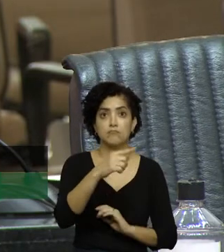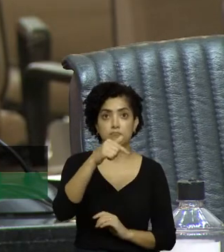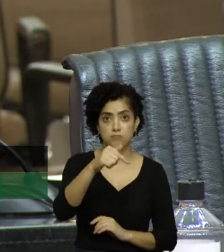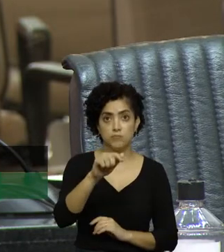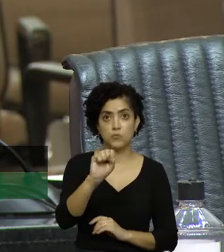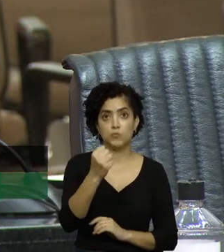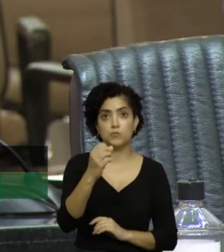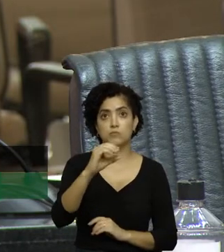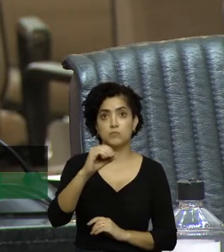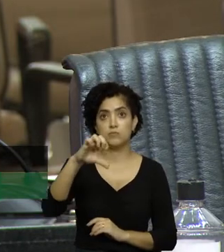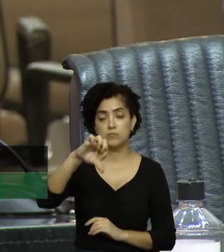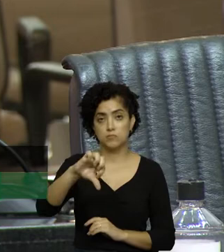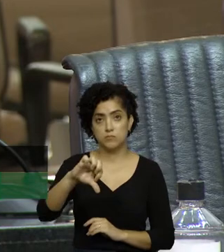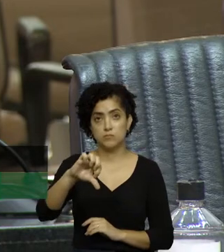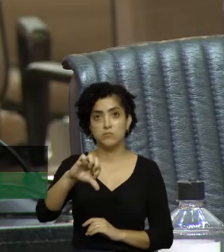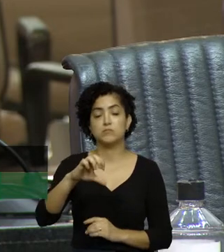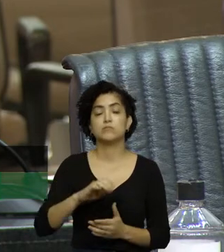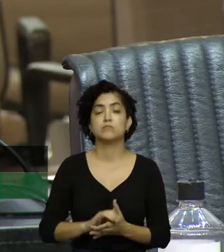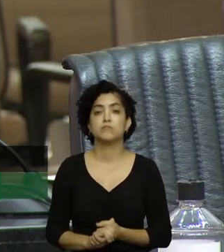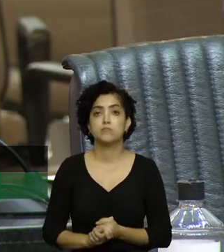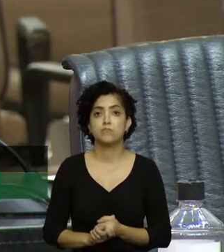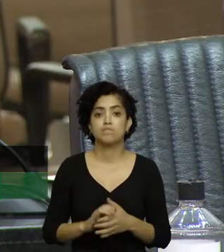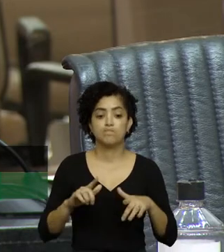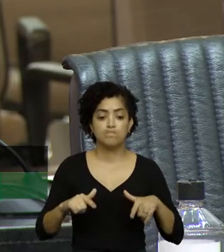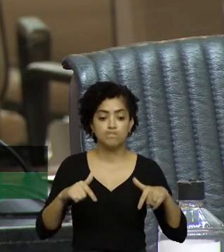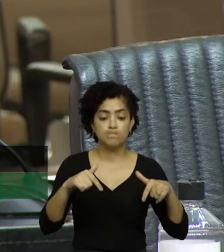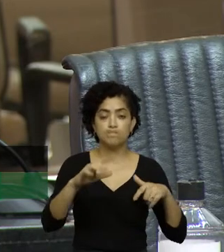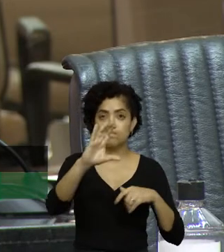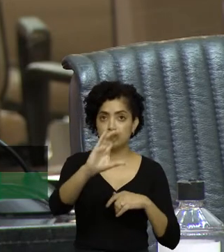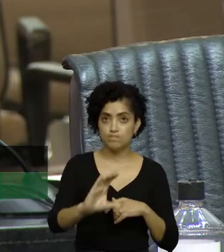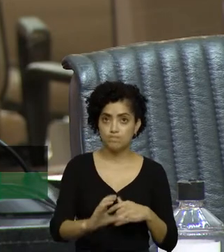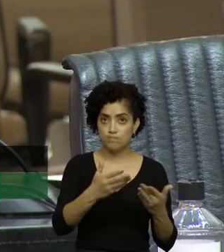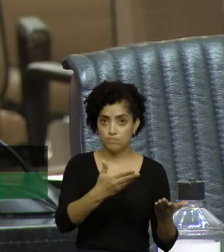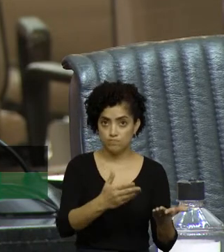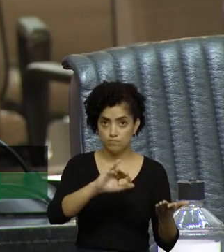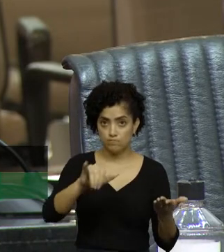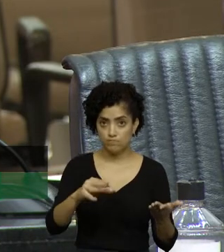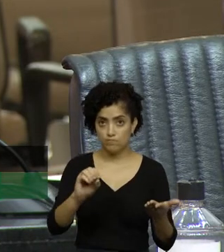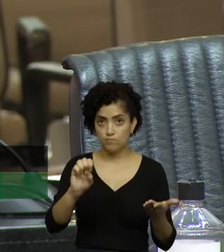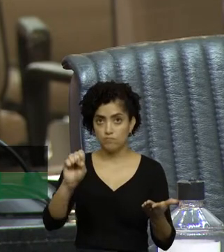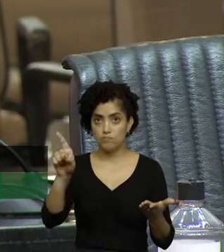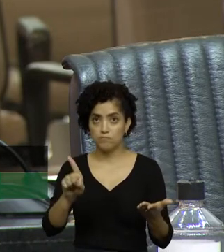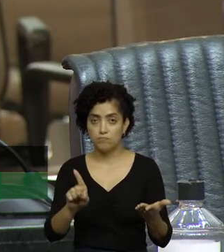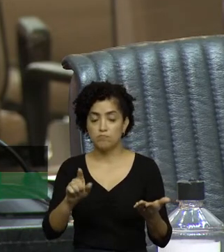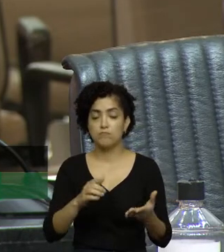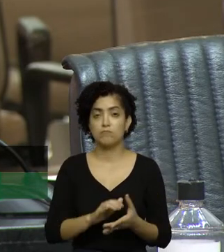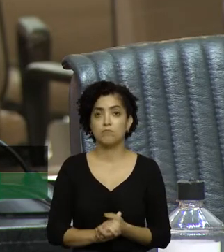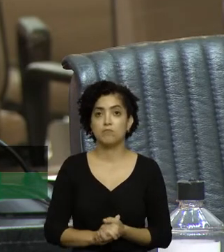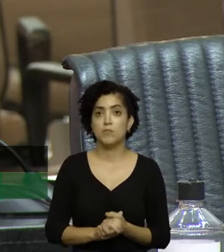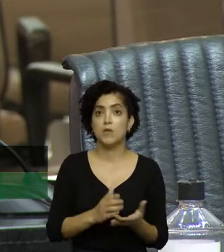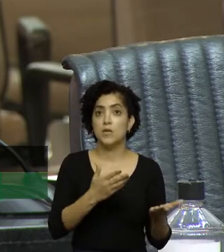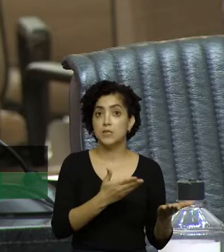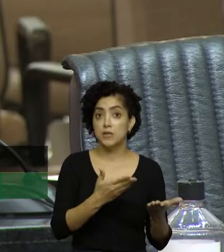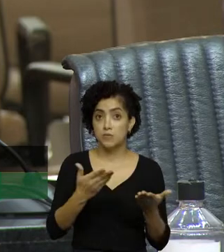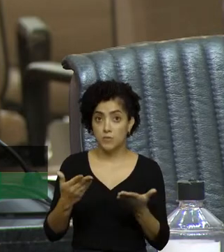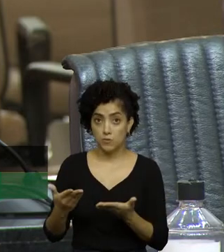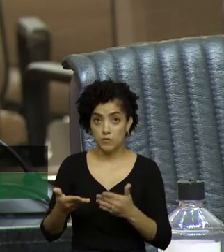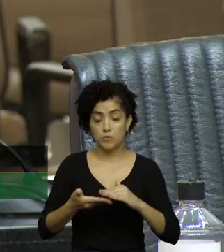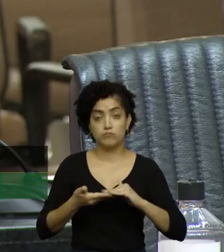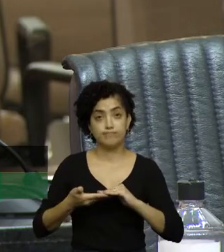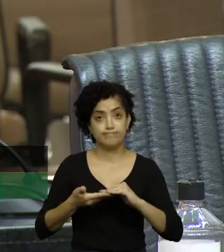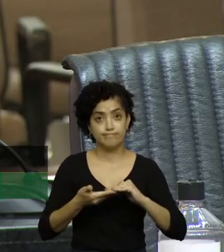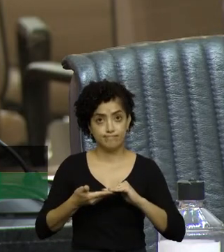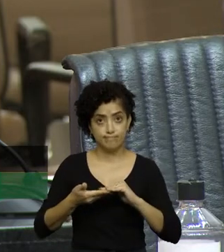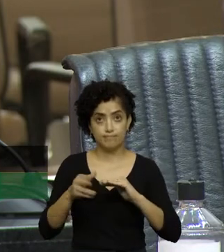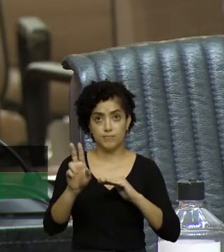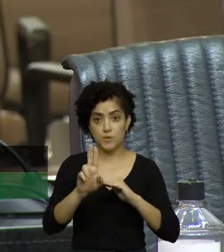17.809, de 4 de dezembro de 2019, concedendo o título de cidadão catarinense ao senhor José Oscar Kurtz. Prosseguindo, o senhor presidente convidou o mestre cerimônia para proceder à